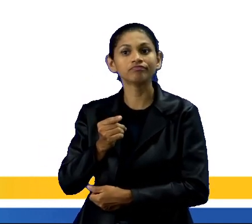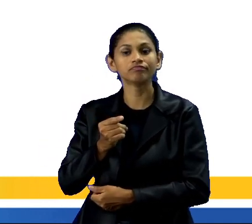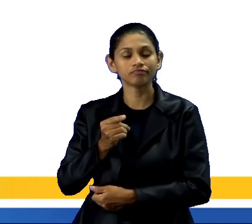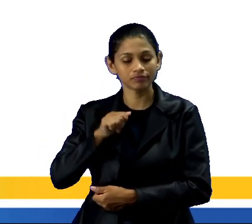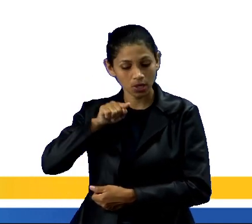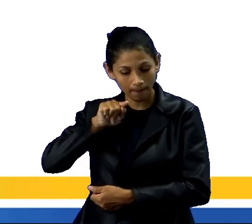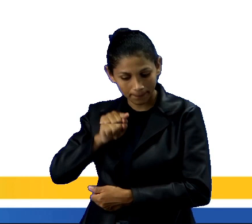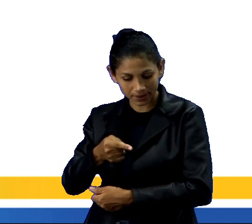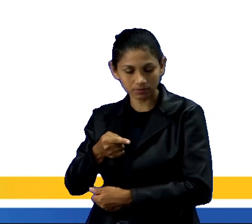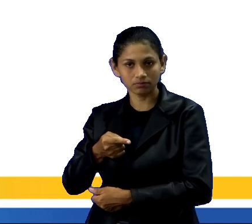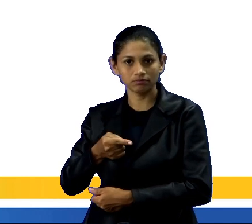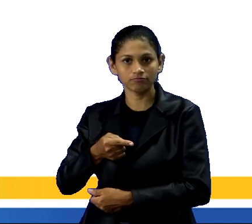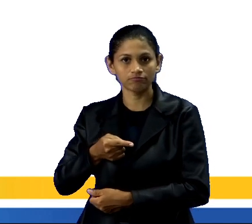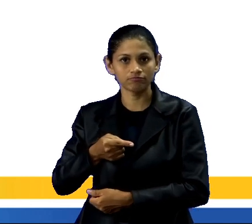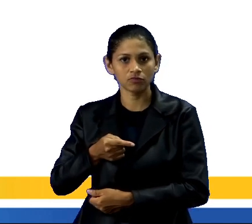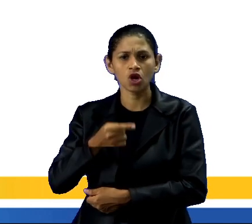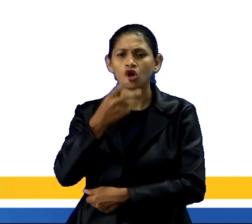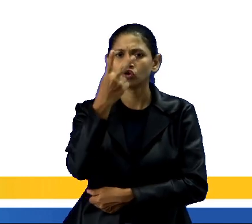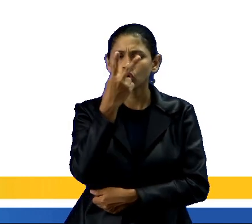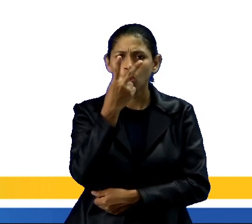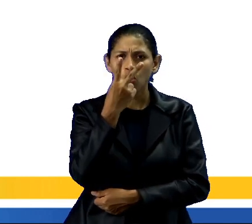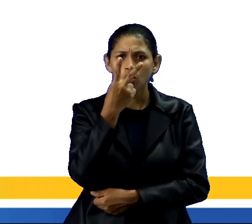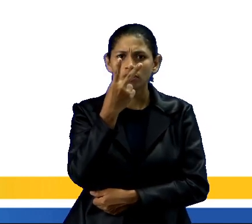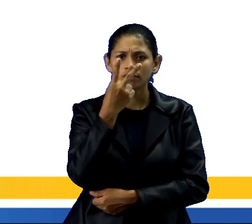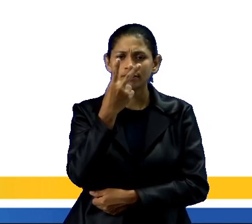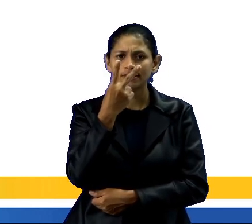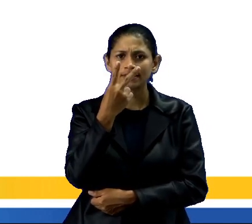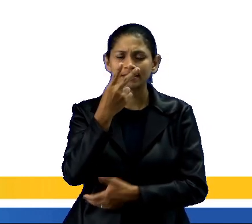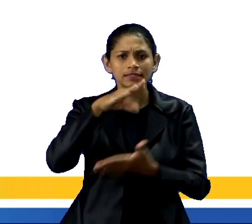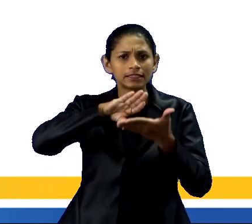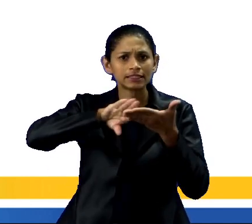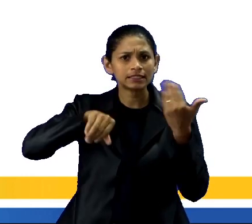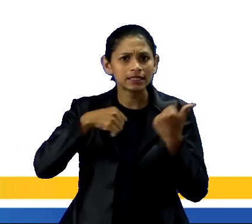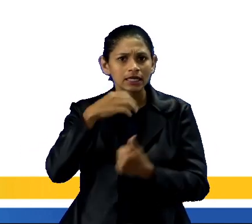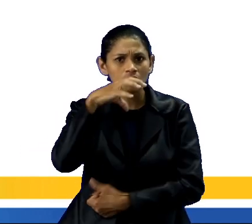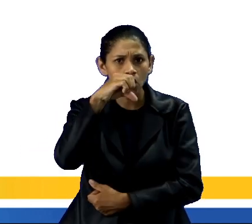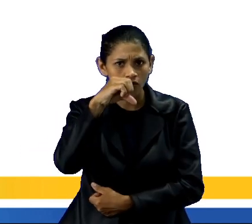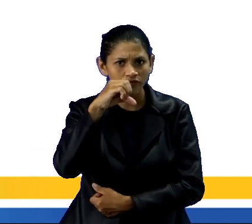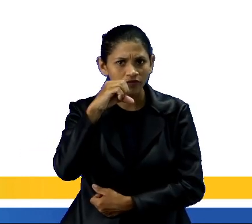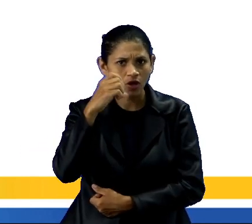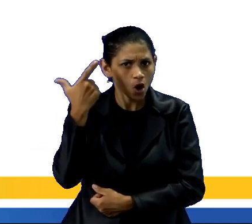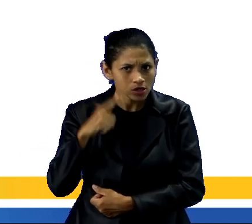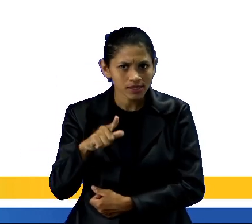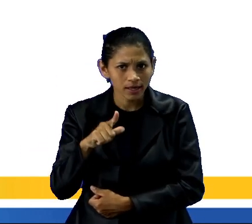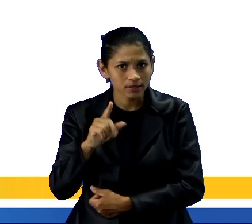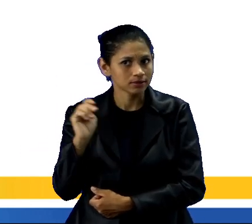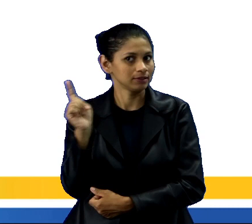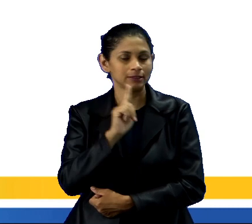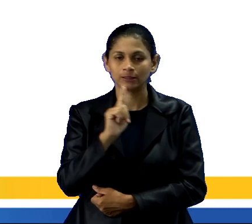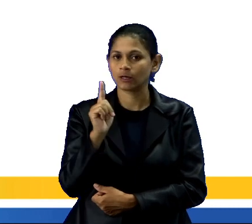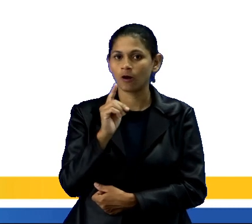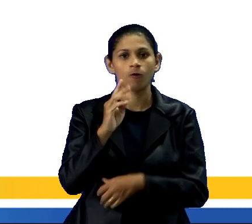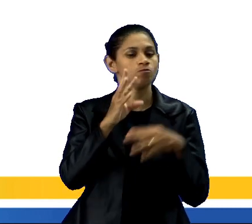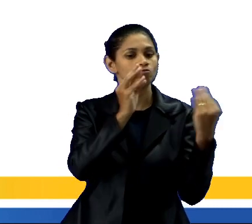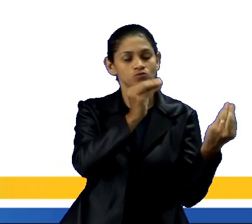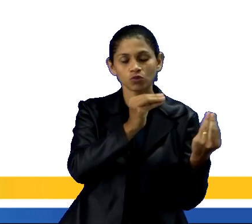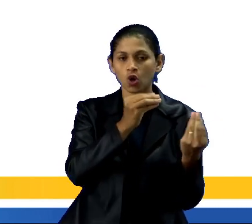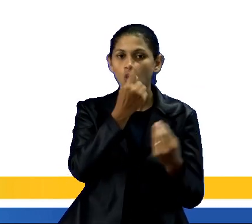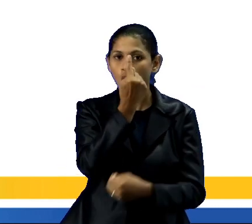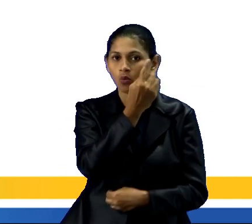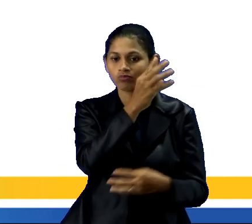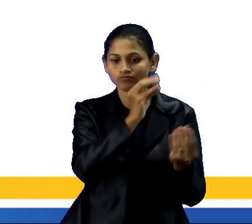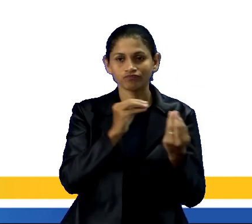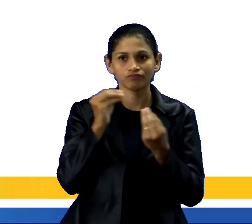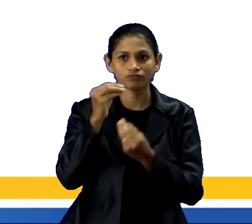embaixo. E 2, dá para tirar 9? Não. Mas a gente tem um do lado. Então, junta eles, dá 12.